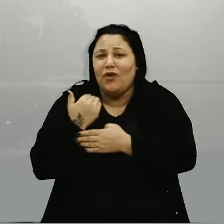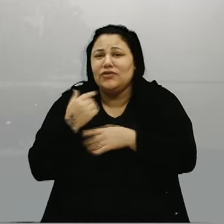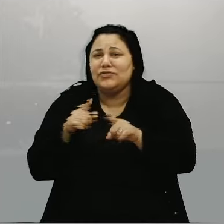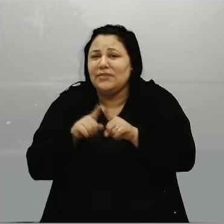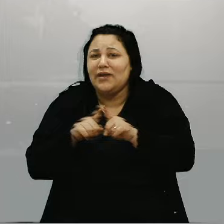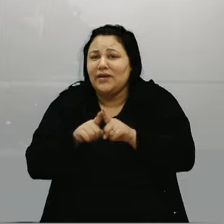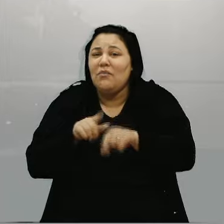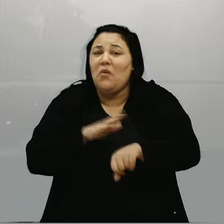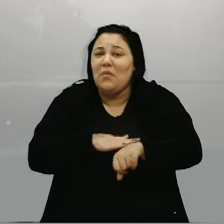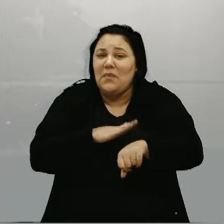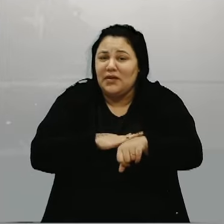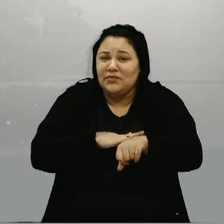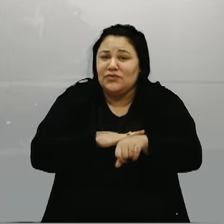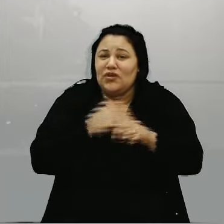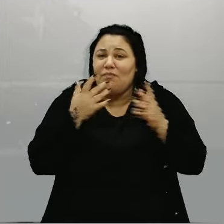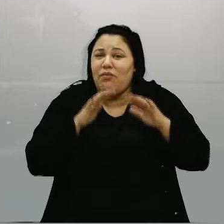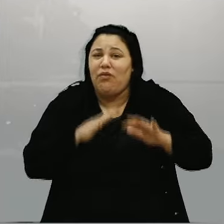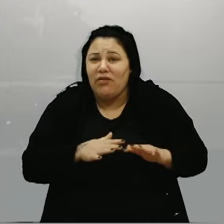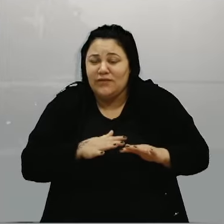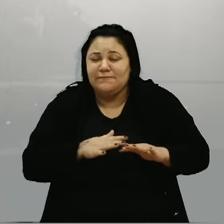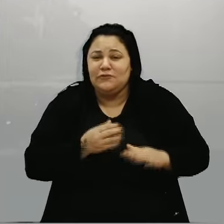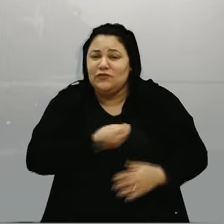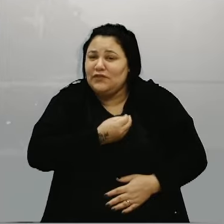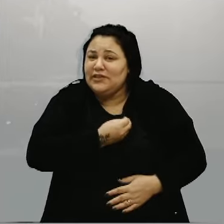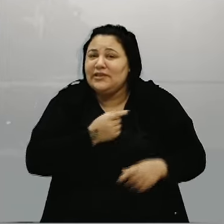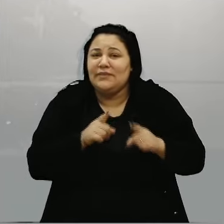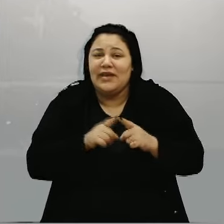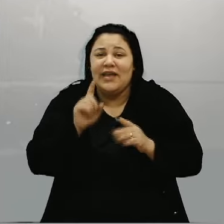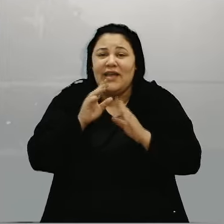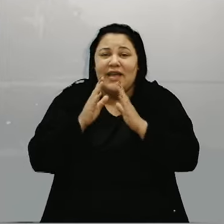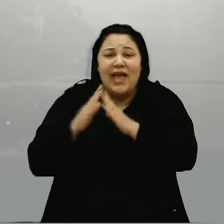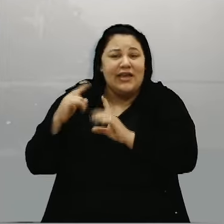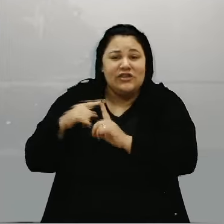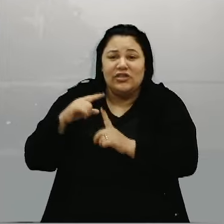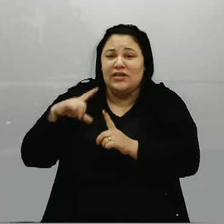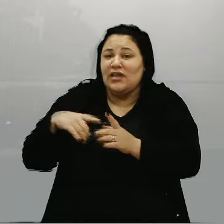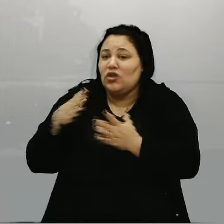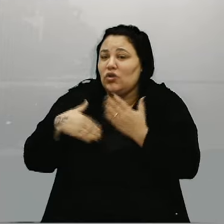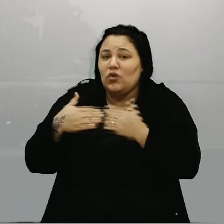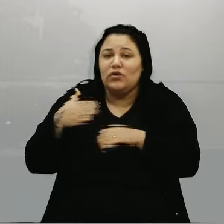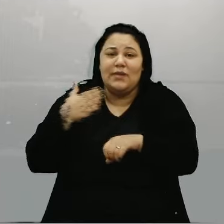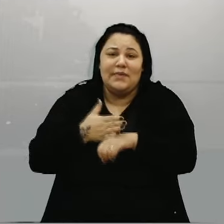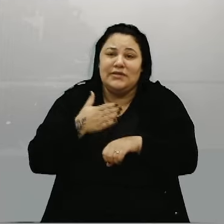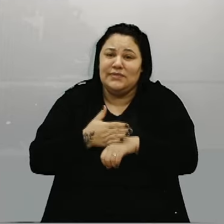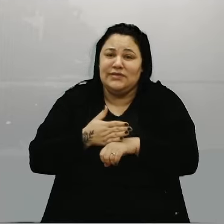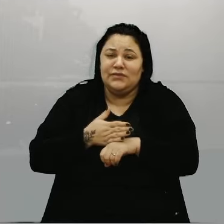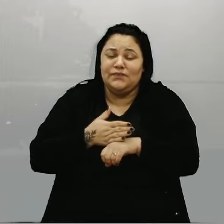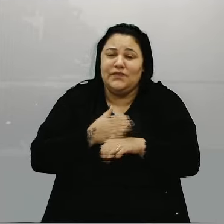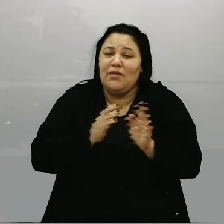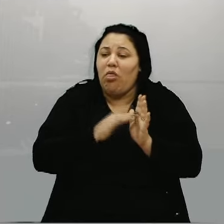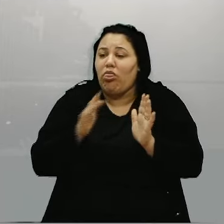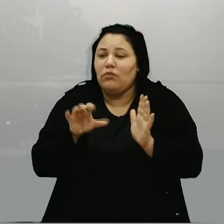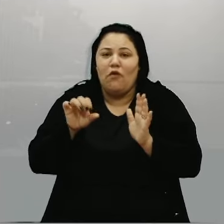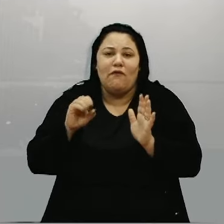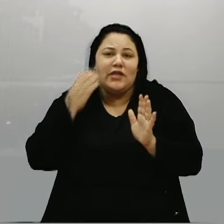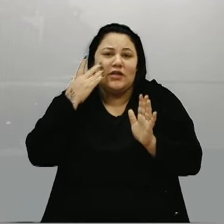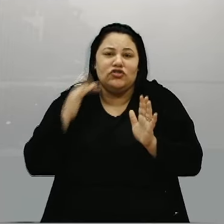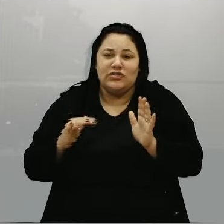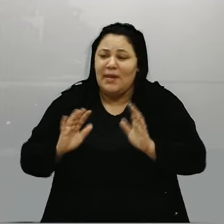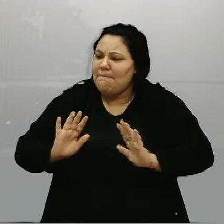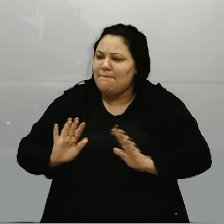existencial e a igreja ela tem tido toda uma participação durante esses 90 dias ela tem estado em